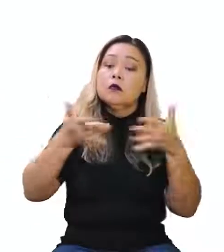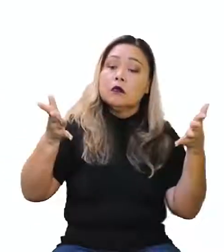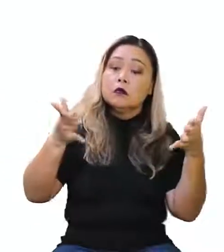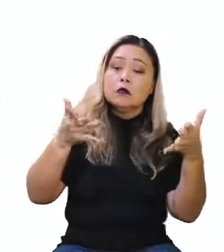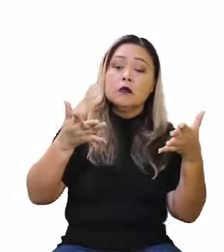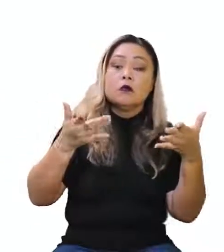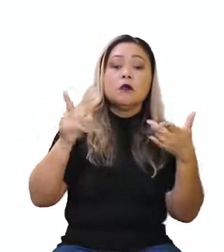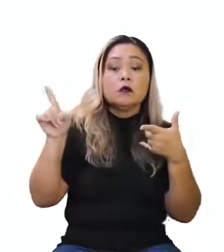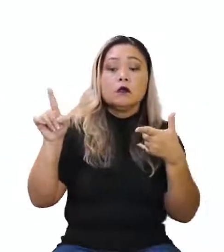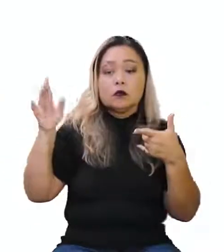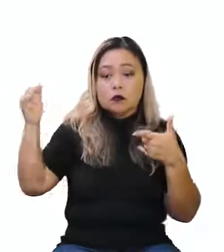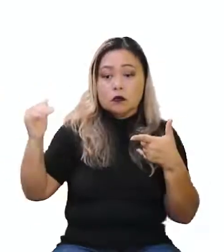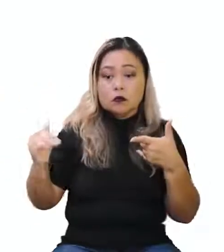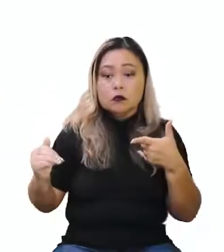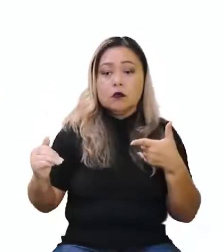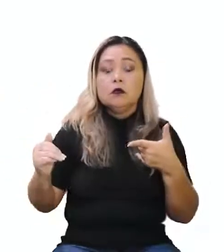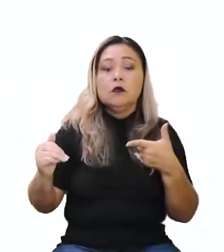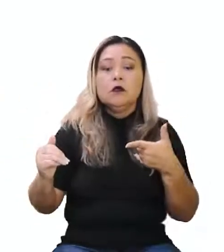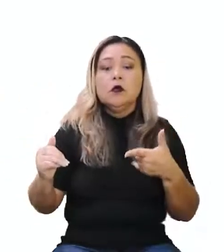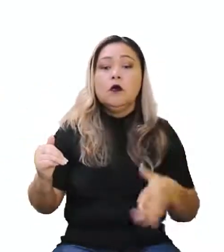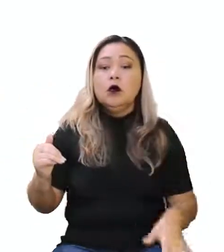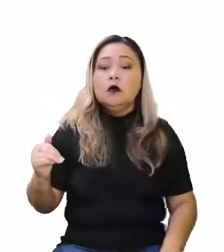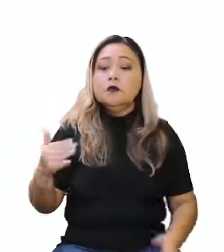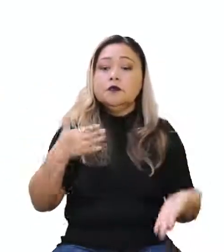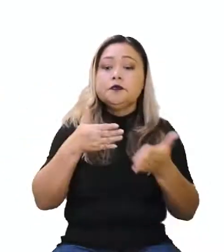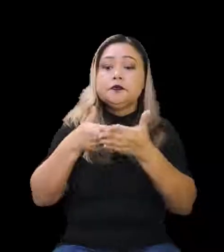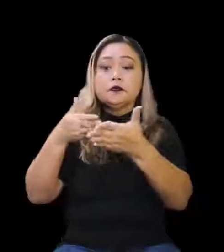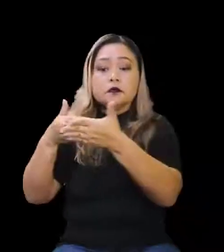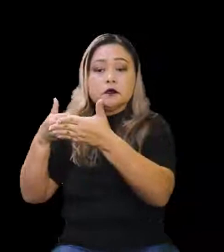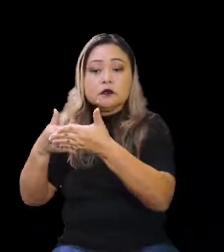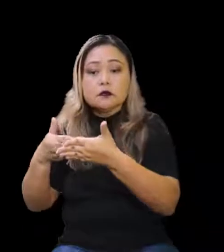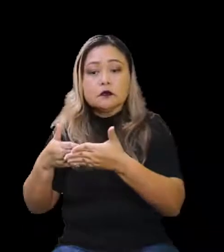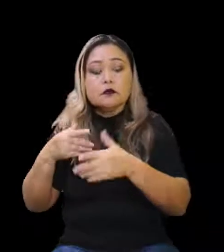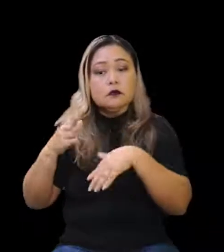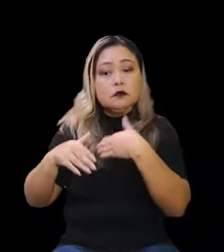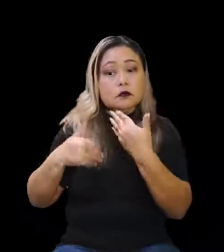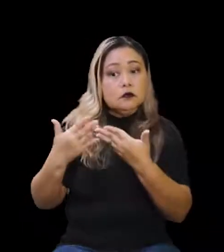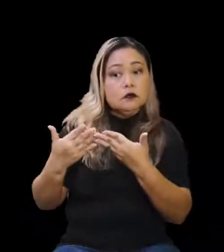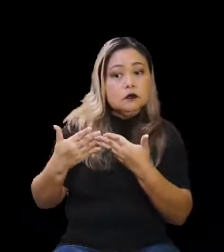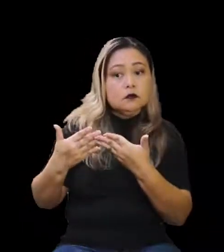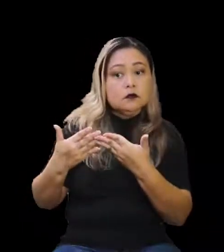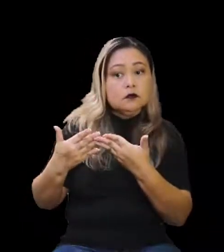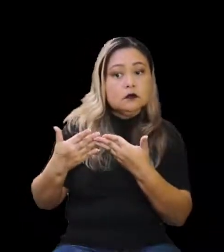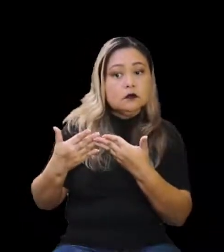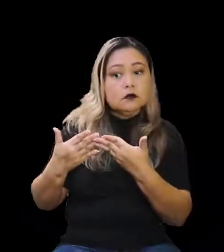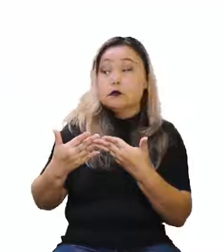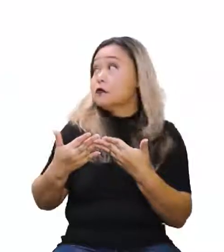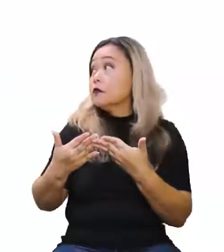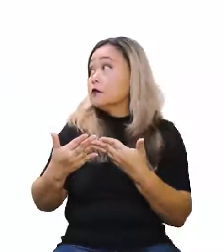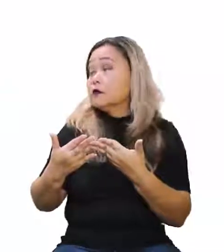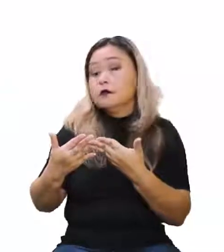Nesses sistemas de criação, a gente sempre vai delimitando o processo.